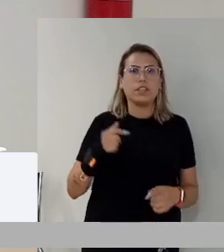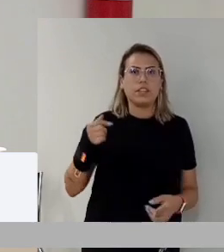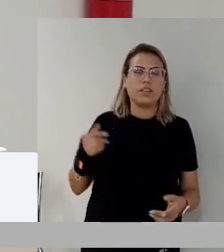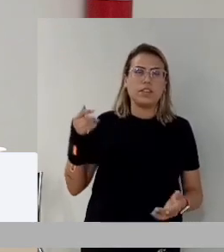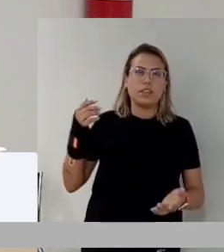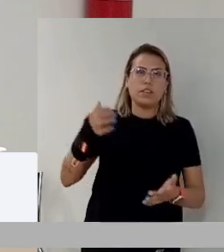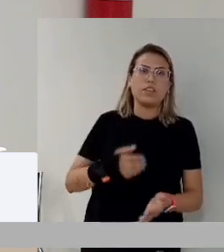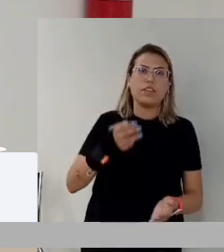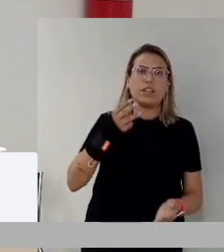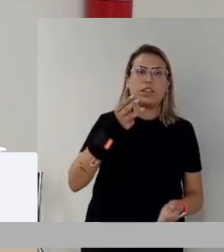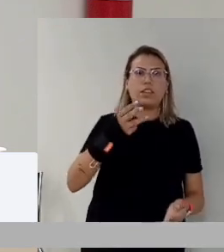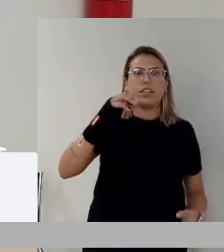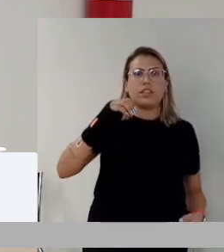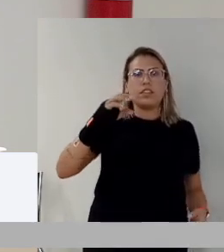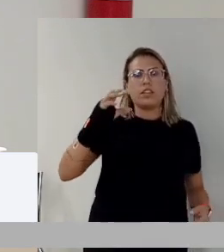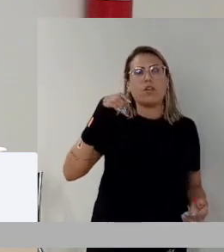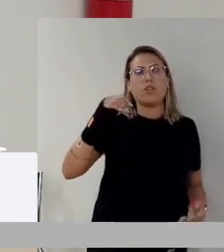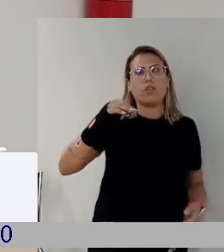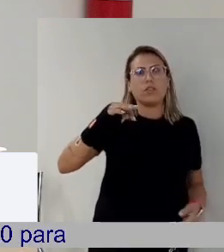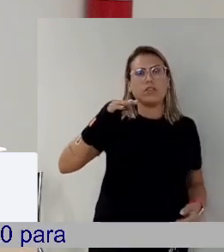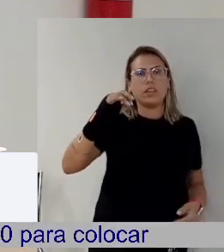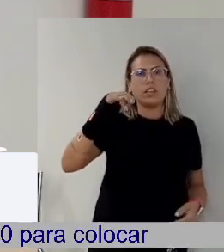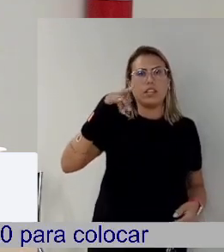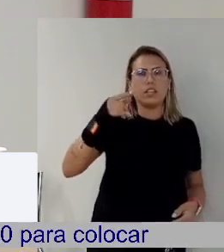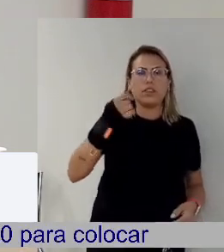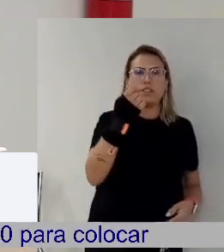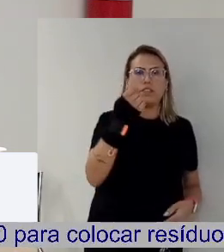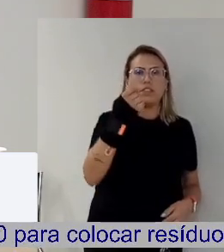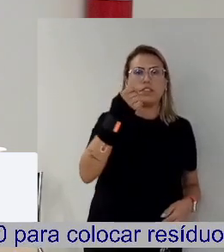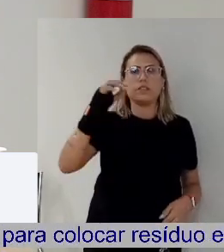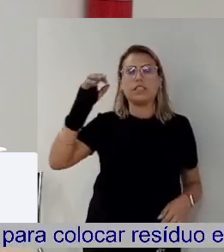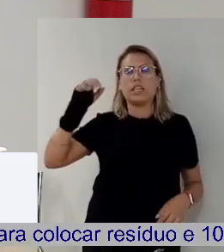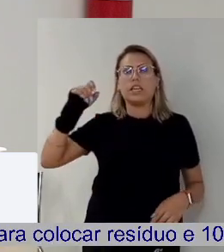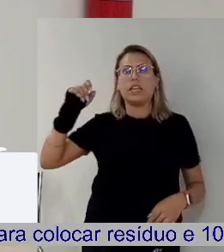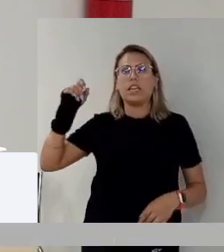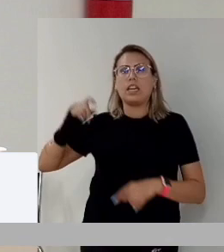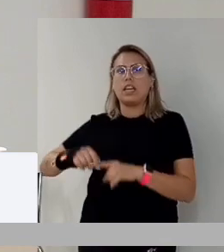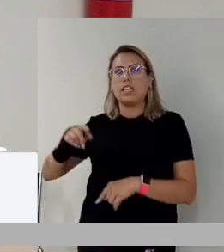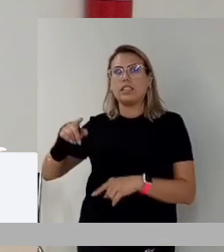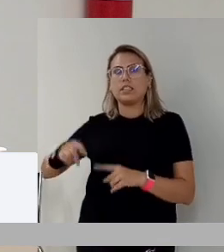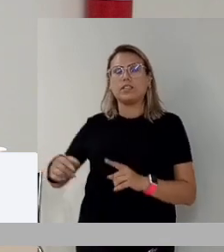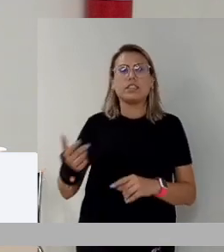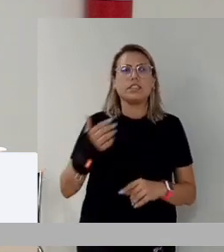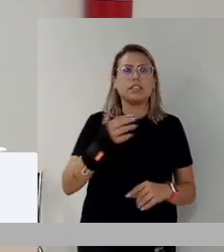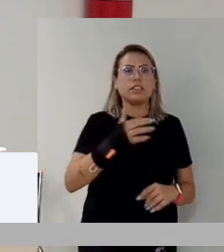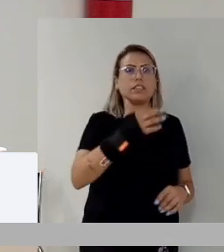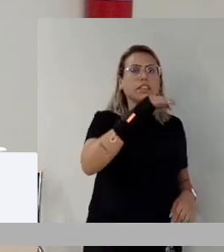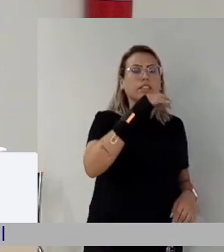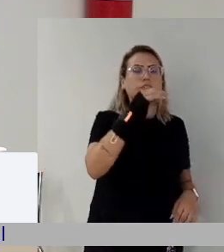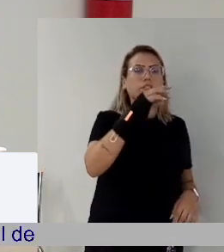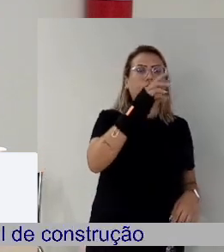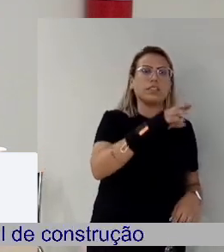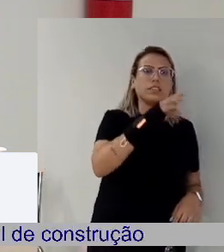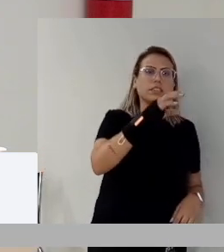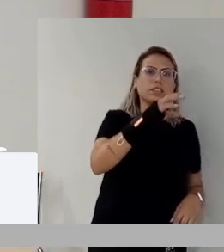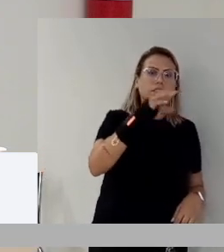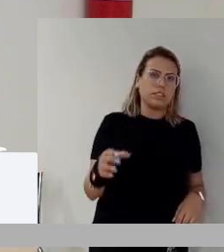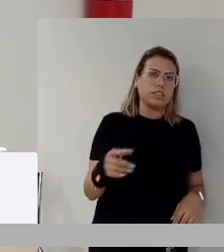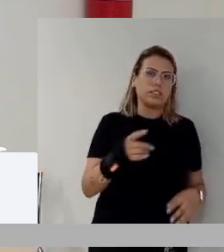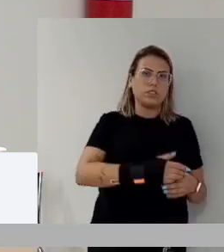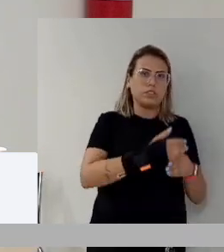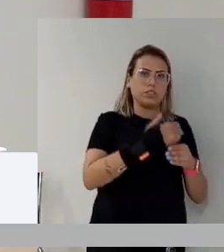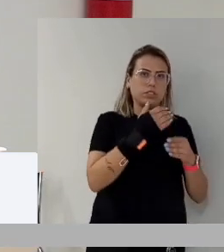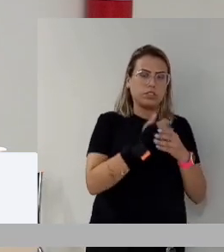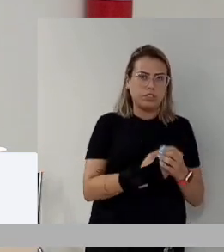30 comênio 20 para colocar resíduo e 10 para colocar local RCC que é o material de construção eu comprei